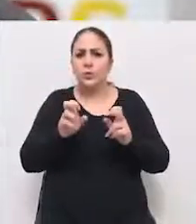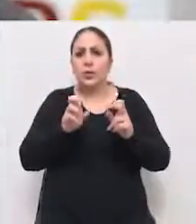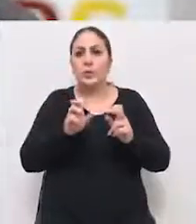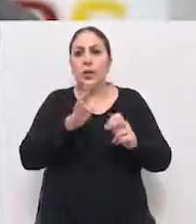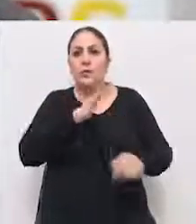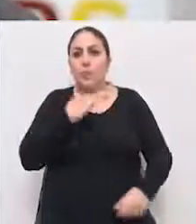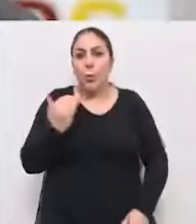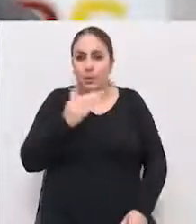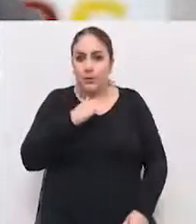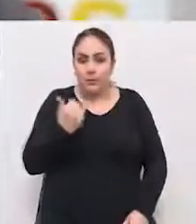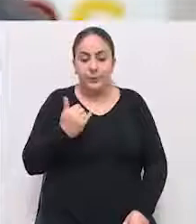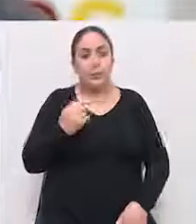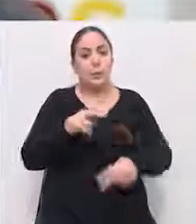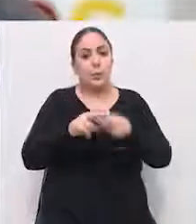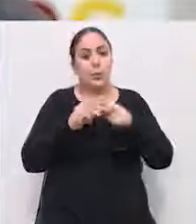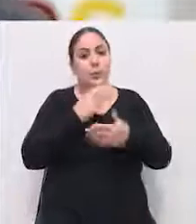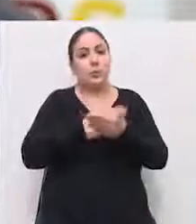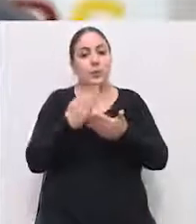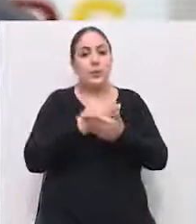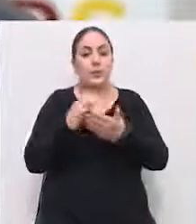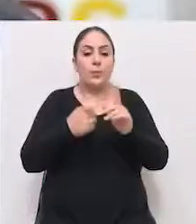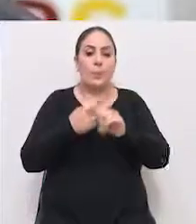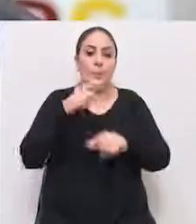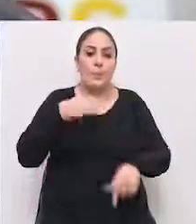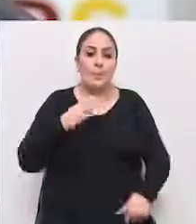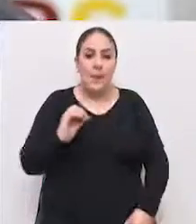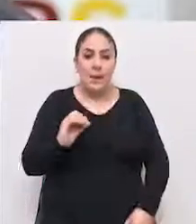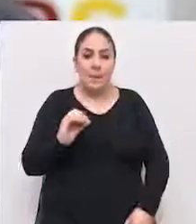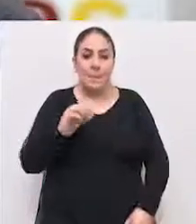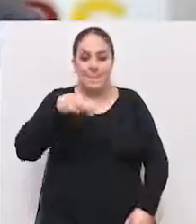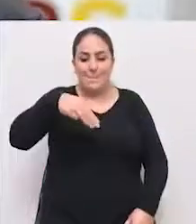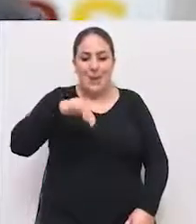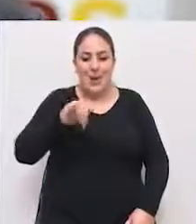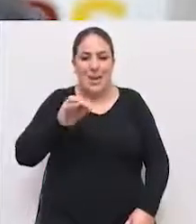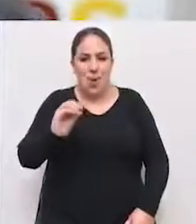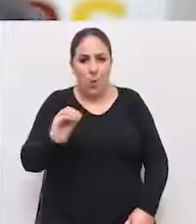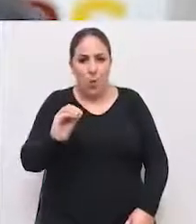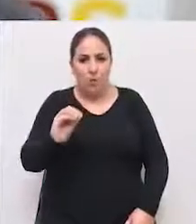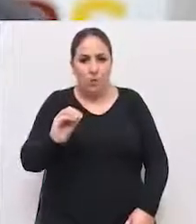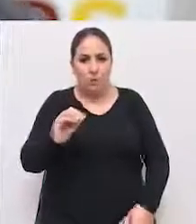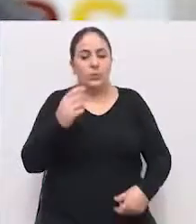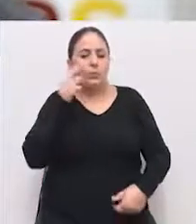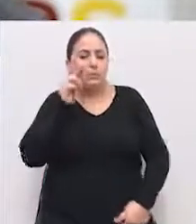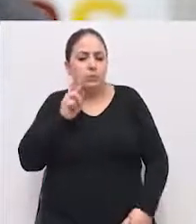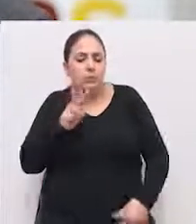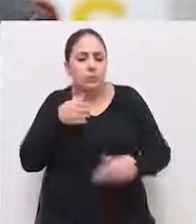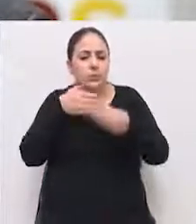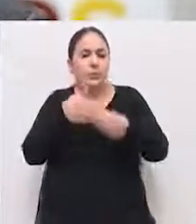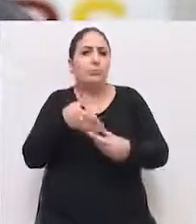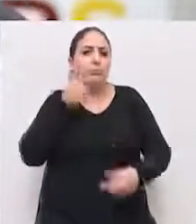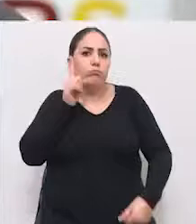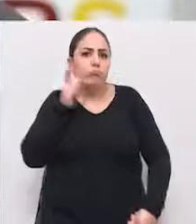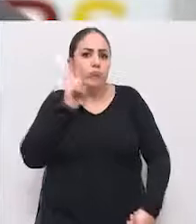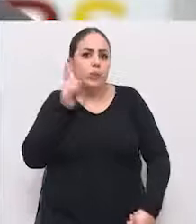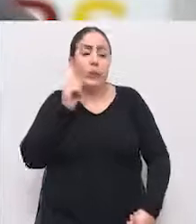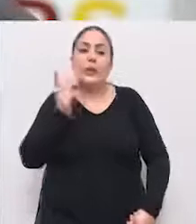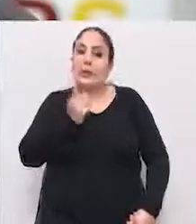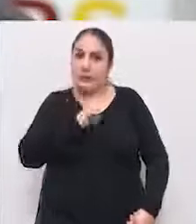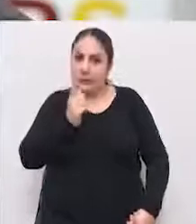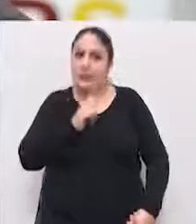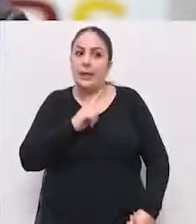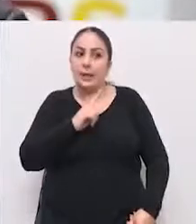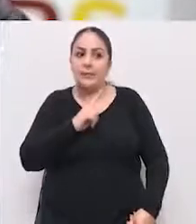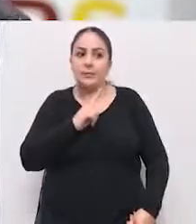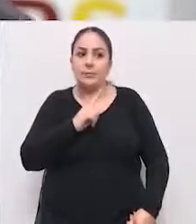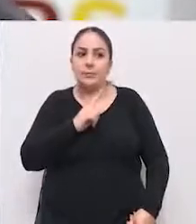da questão dos homicídios. Então, no início do mês de maio, por exemplo, quando nós verificamos nesse acompanhamento diário